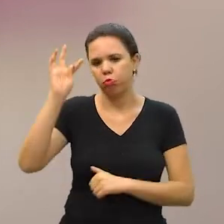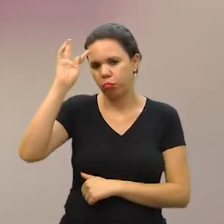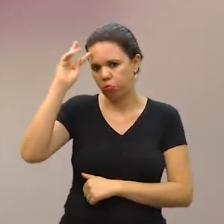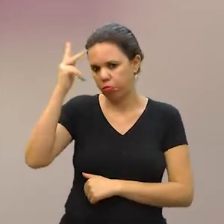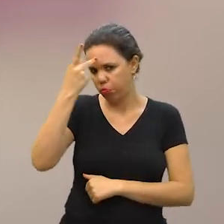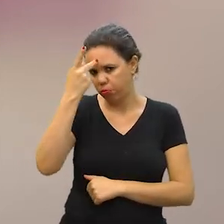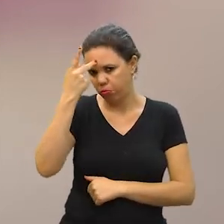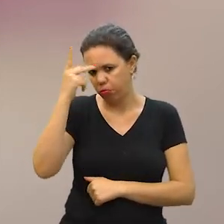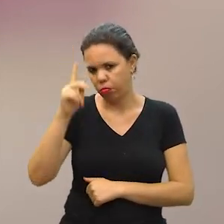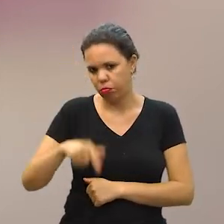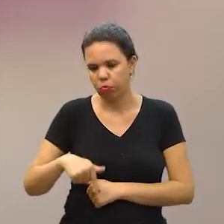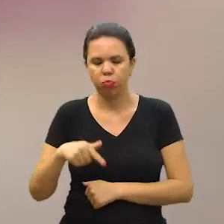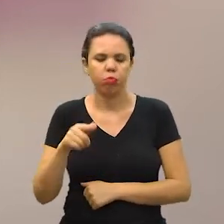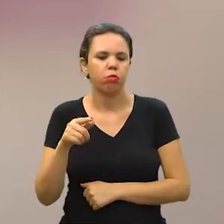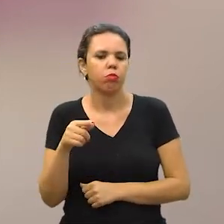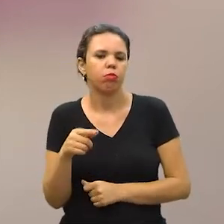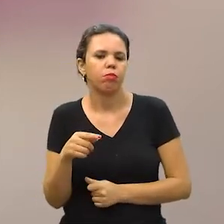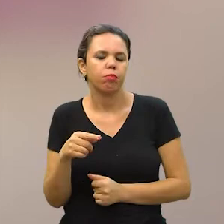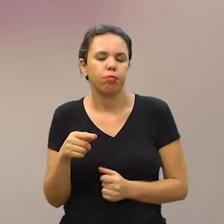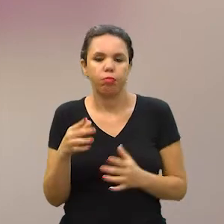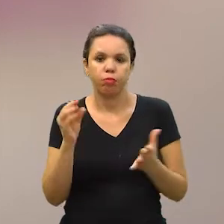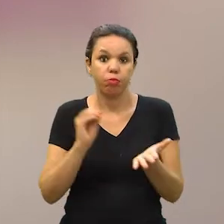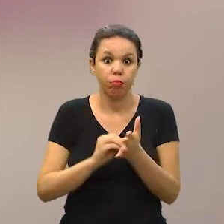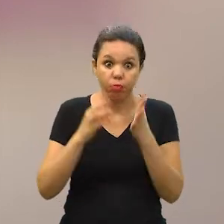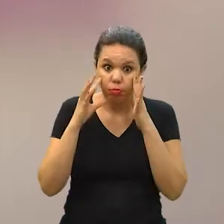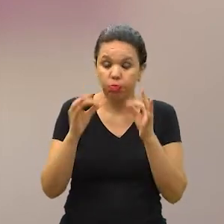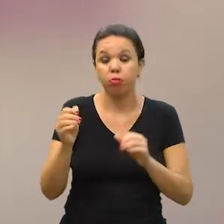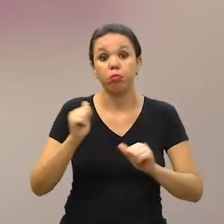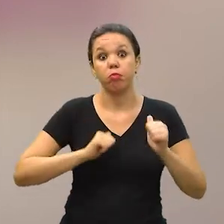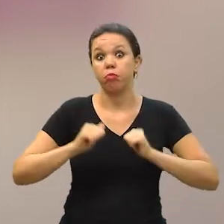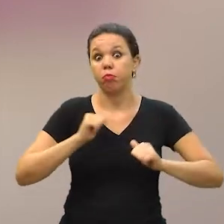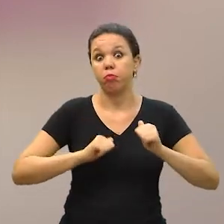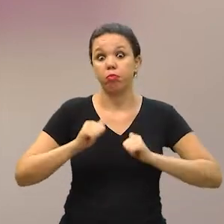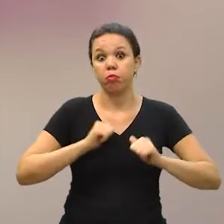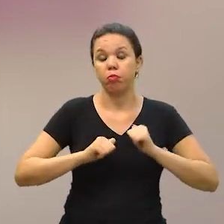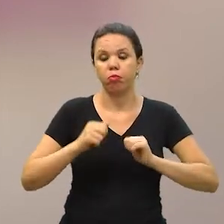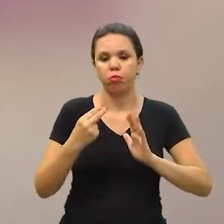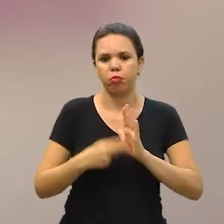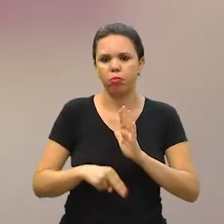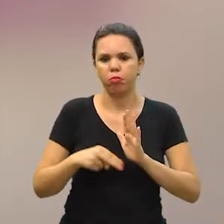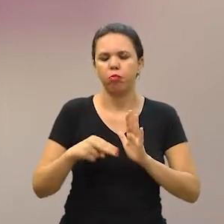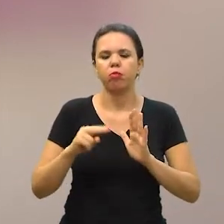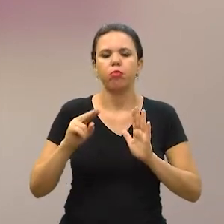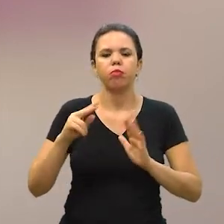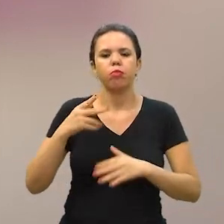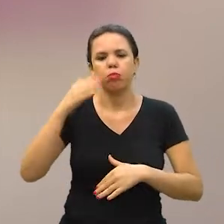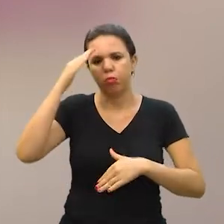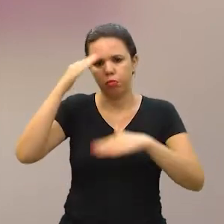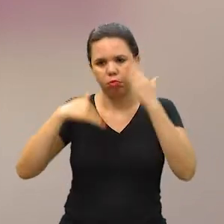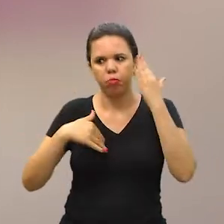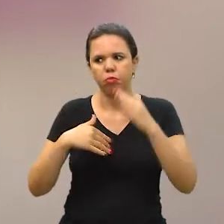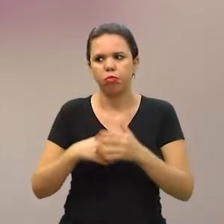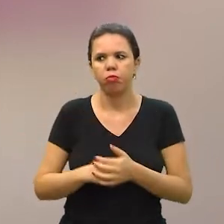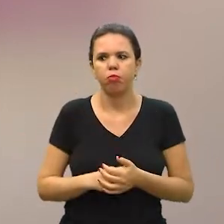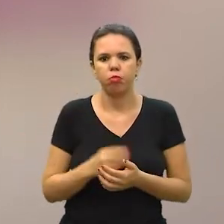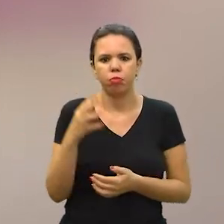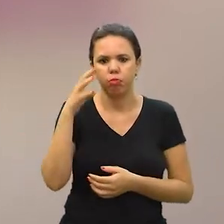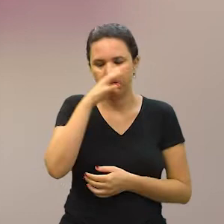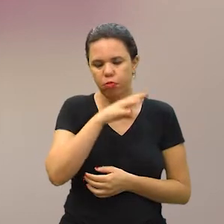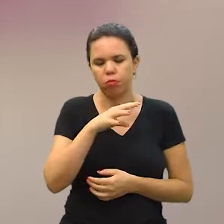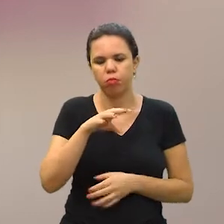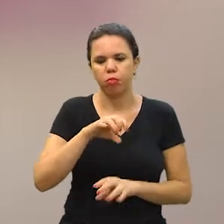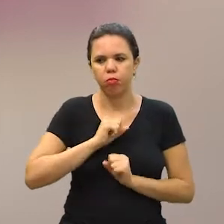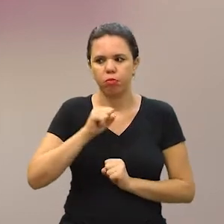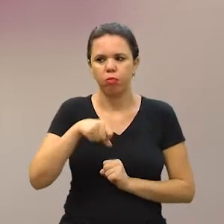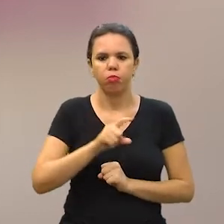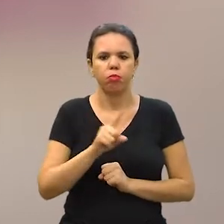em si, a gente considera mais a desatenção e a hiperatividade, tanto que esse é o nome do transtorno, né? A impulsividade estando presente